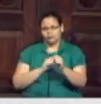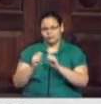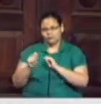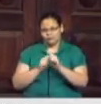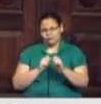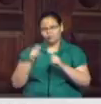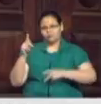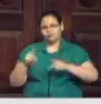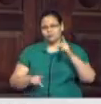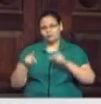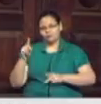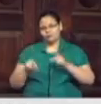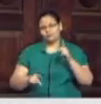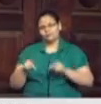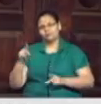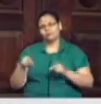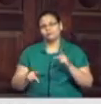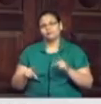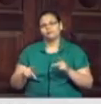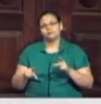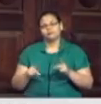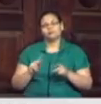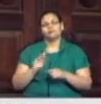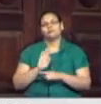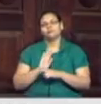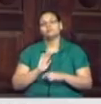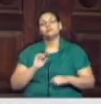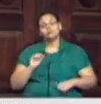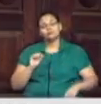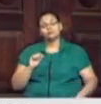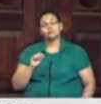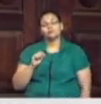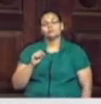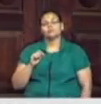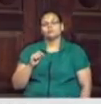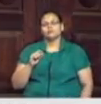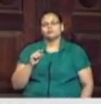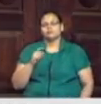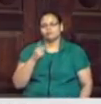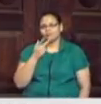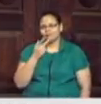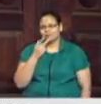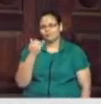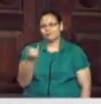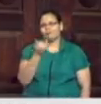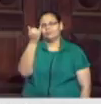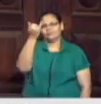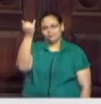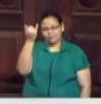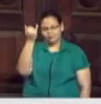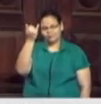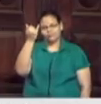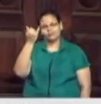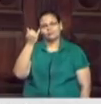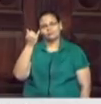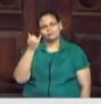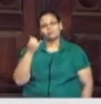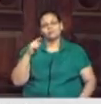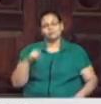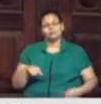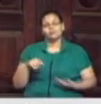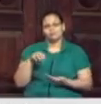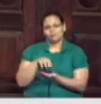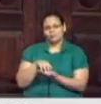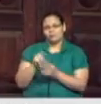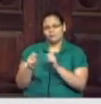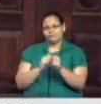economia popular solidária. E eu quero aqui falar, senhor presidente, em linhas muito gerais, da importância deste setor da